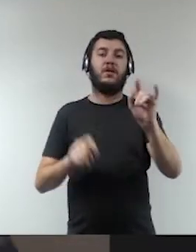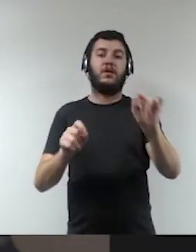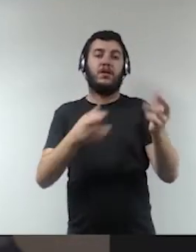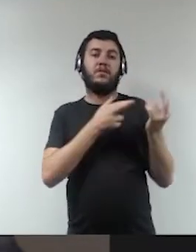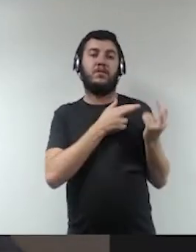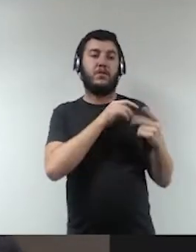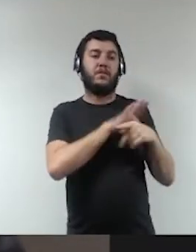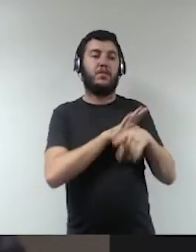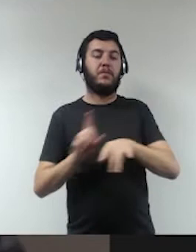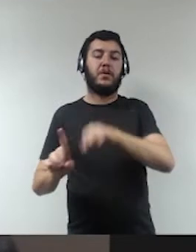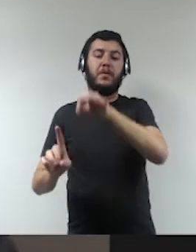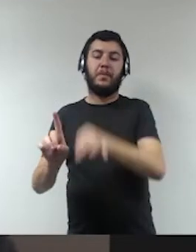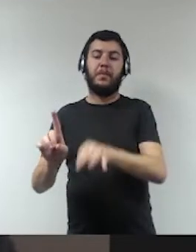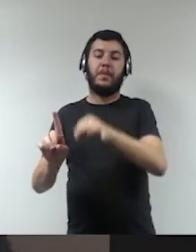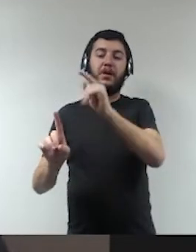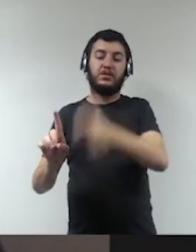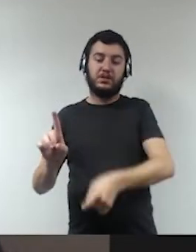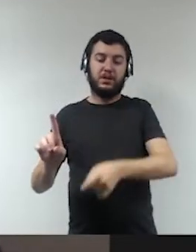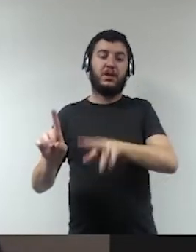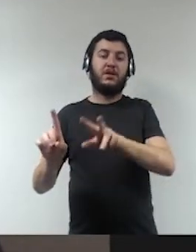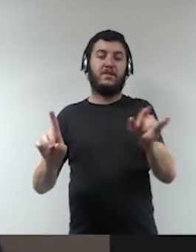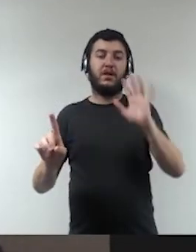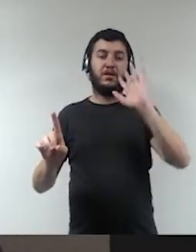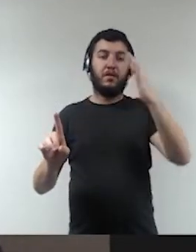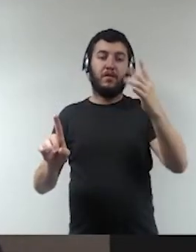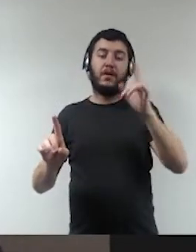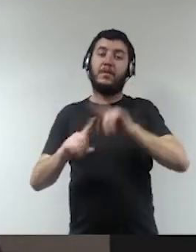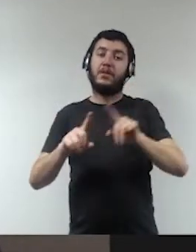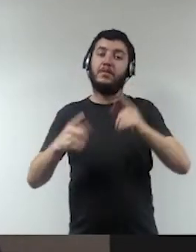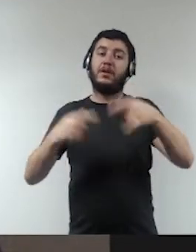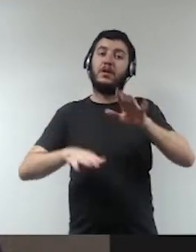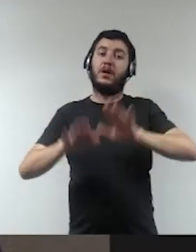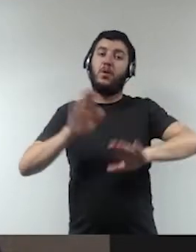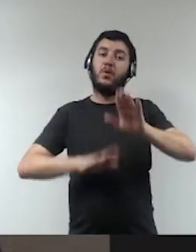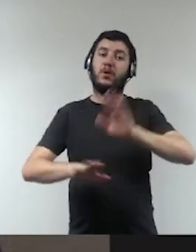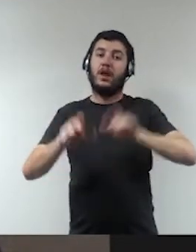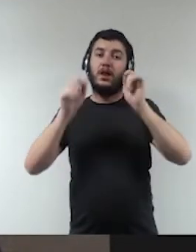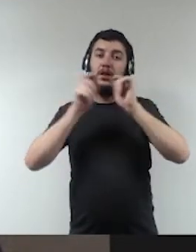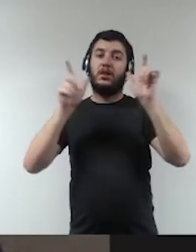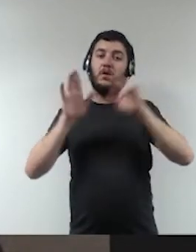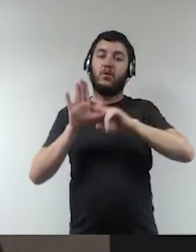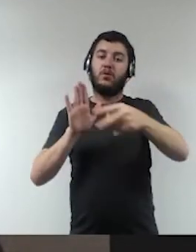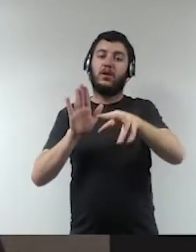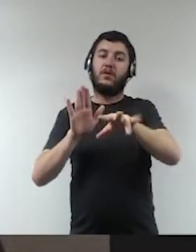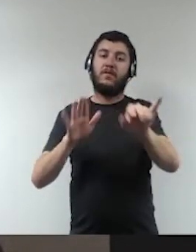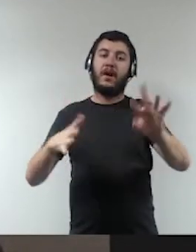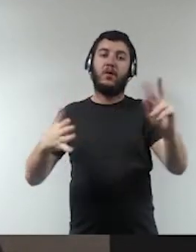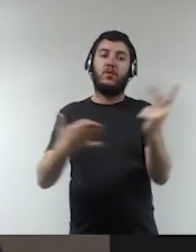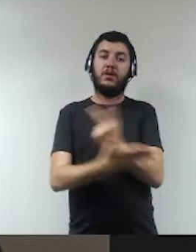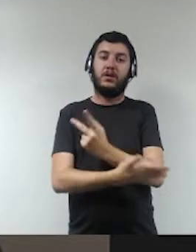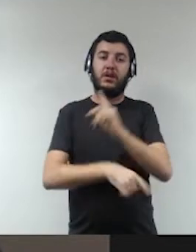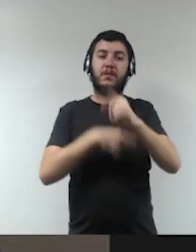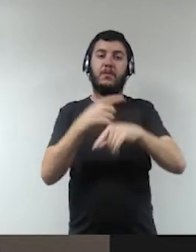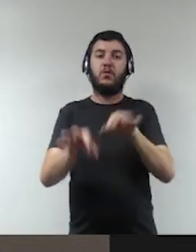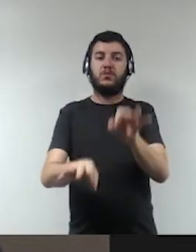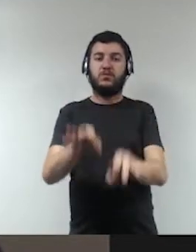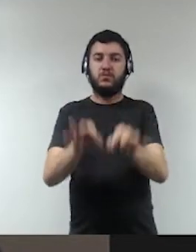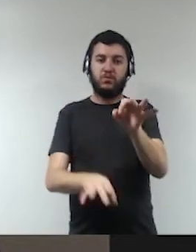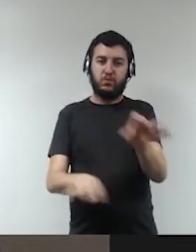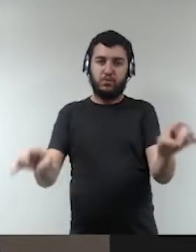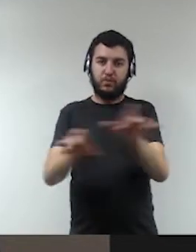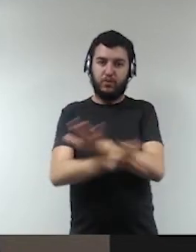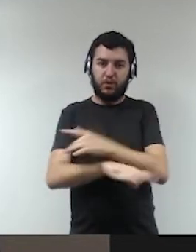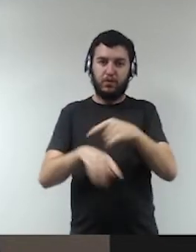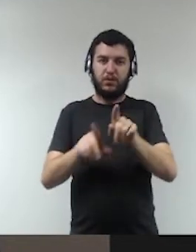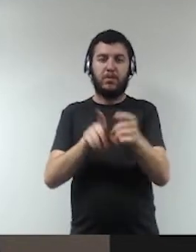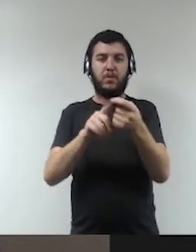atuar de forma cautelosa, atento às consequências que ele pode provocar, e o artigo 8º do